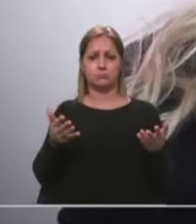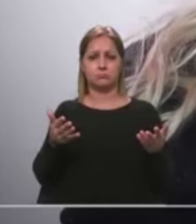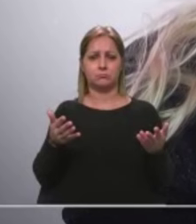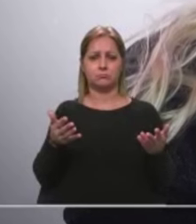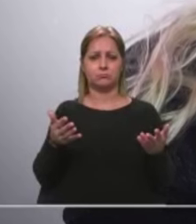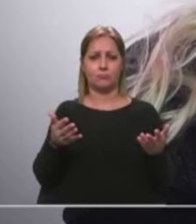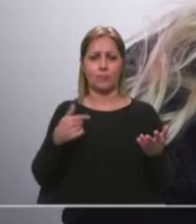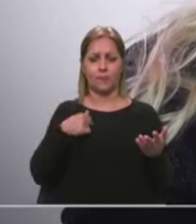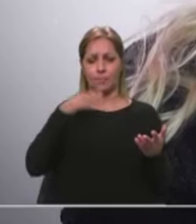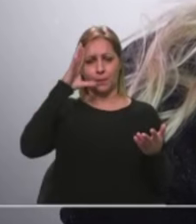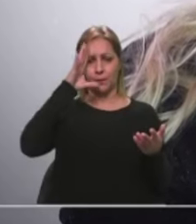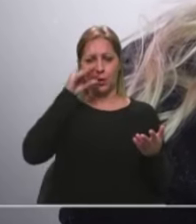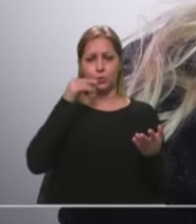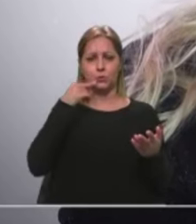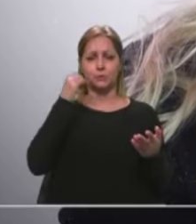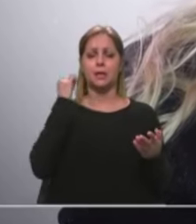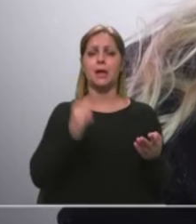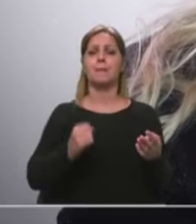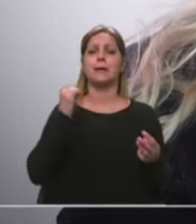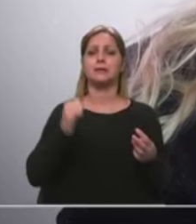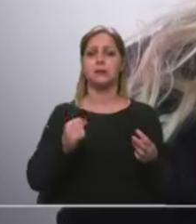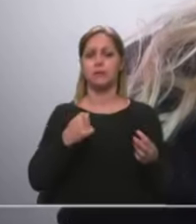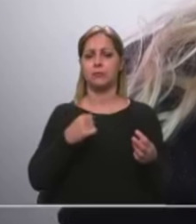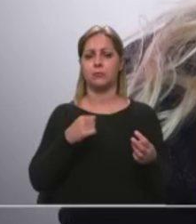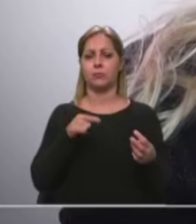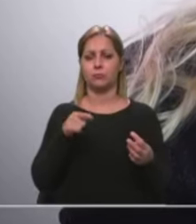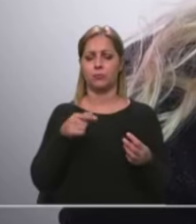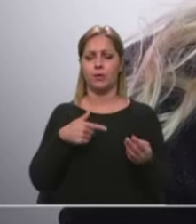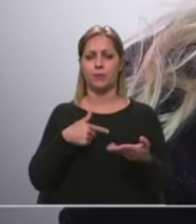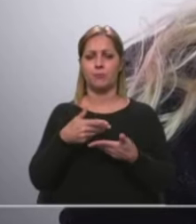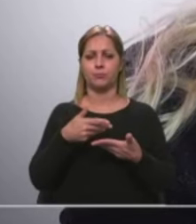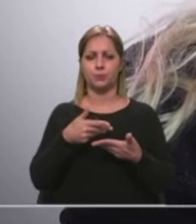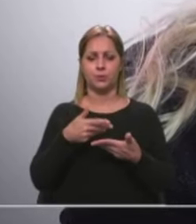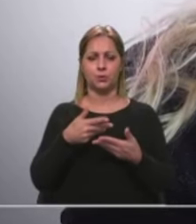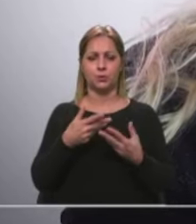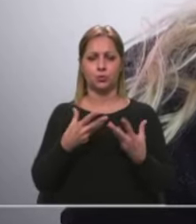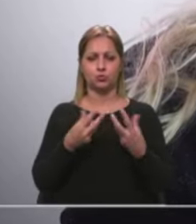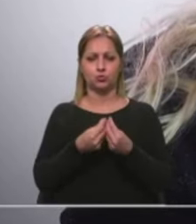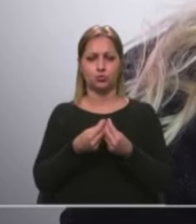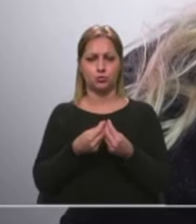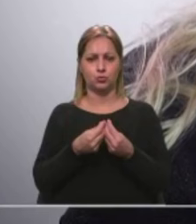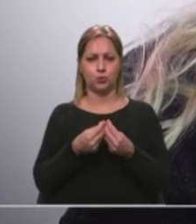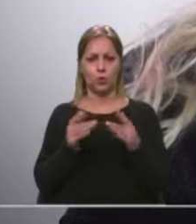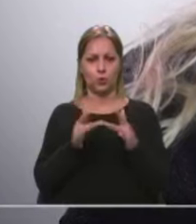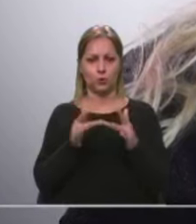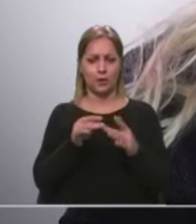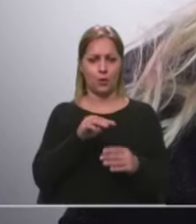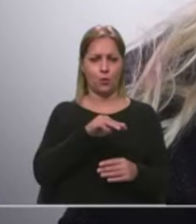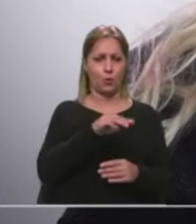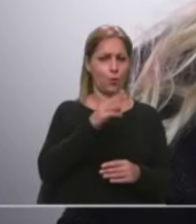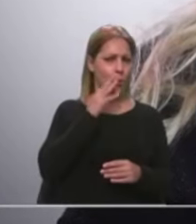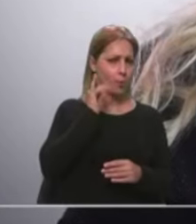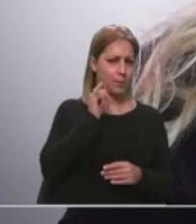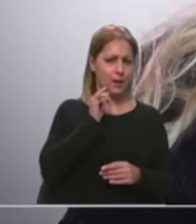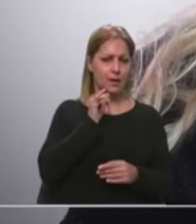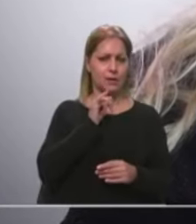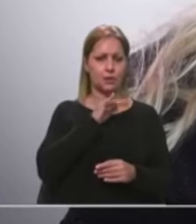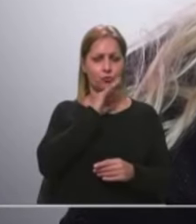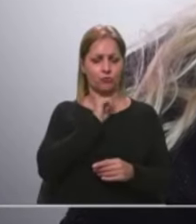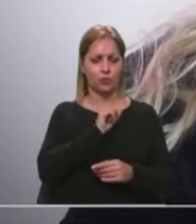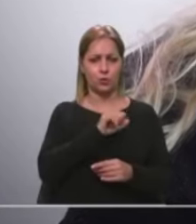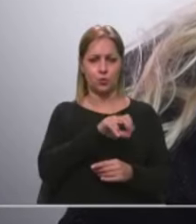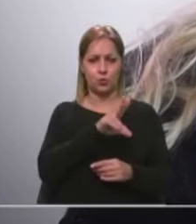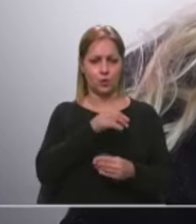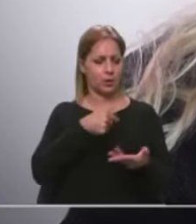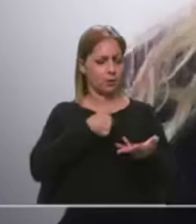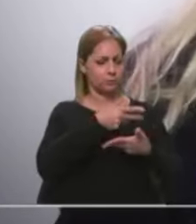eram assassinos nunca privou com nem com Manuel Valente nem com Fernando Não